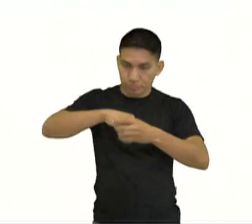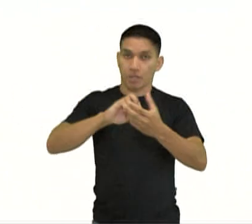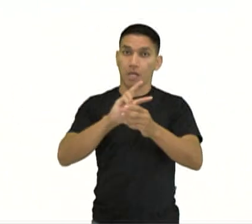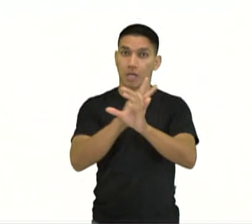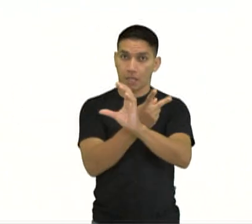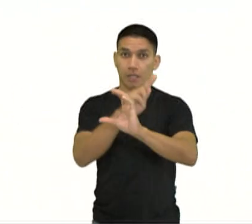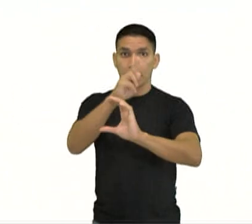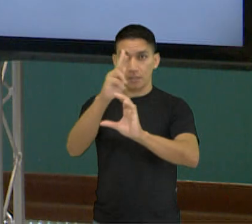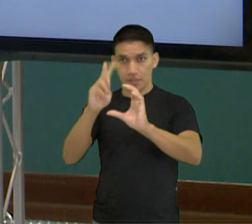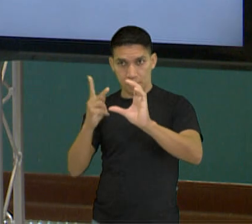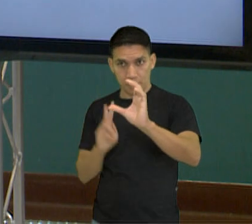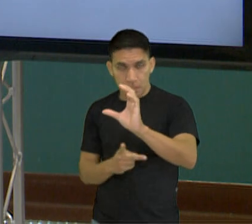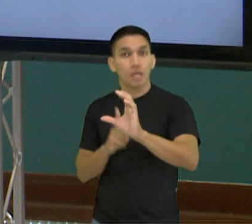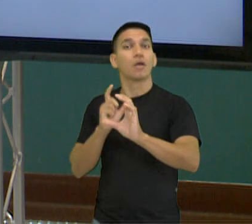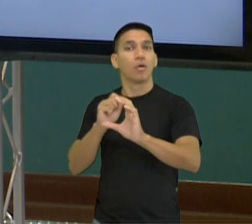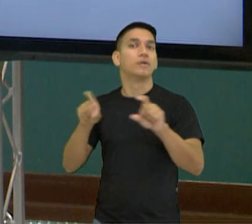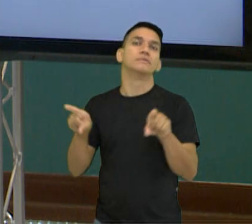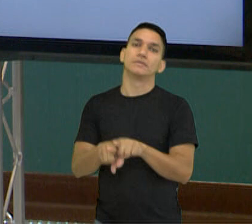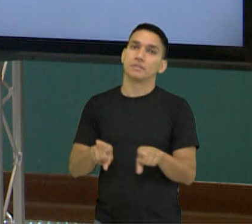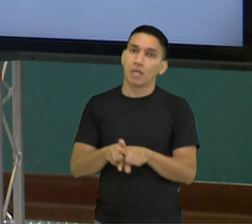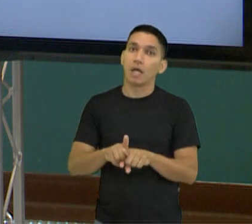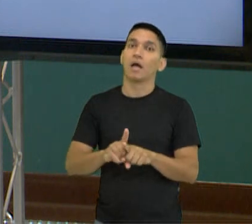hidrocarbonetos também têm a sua